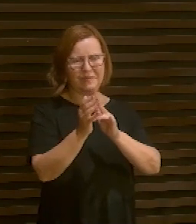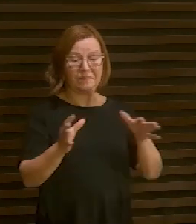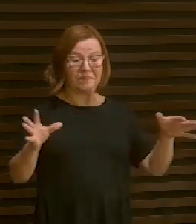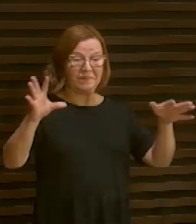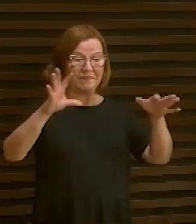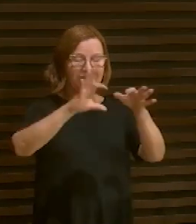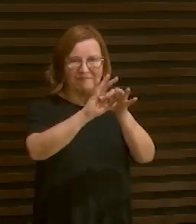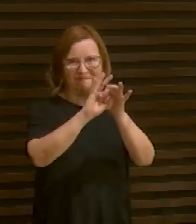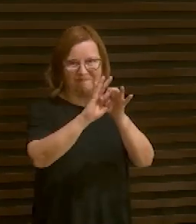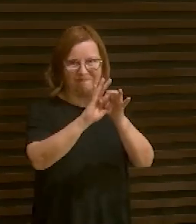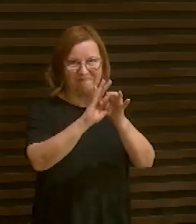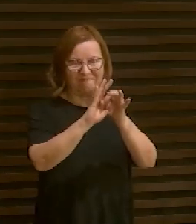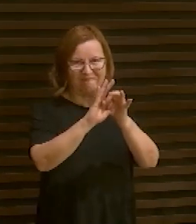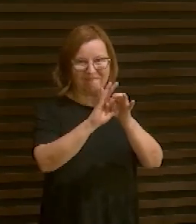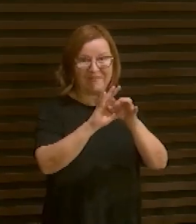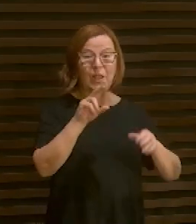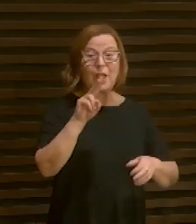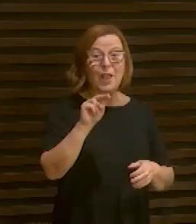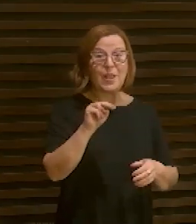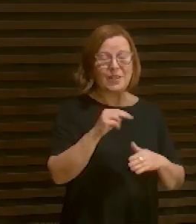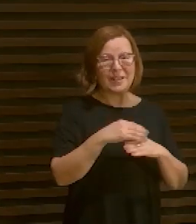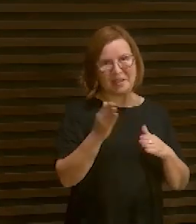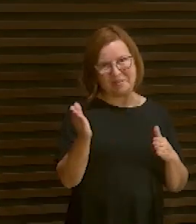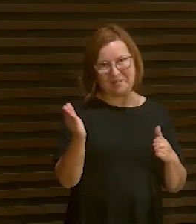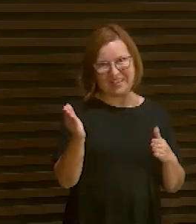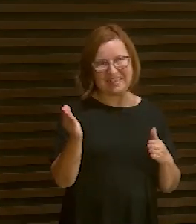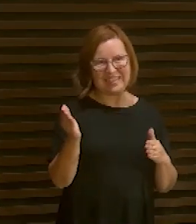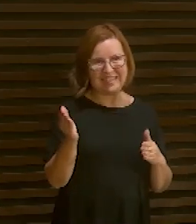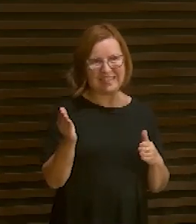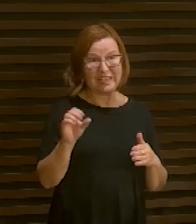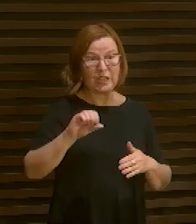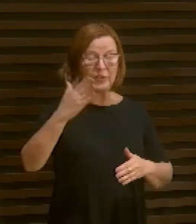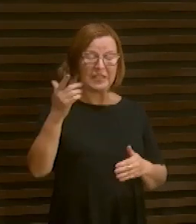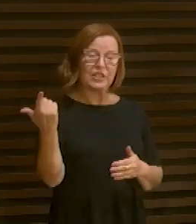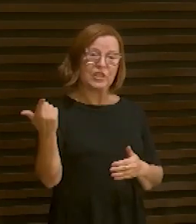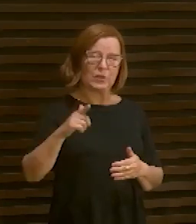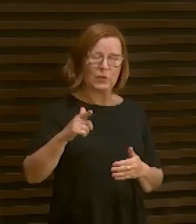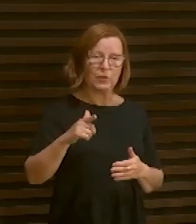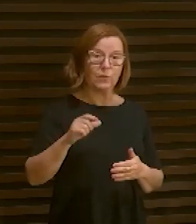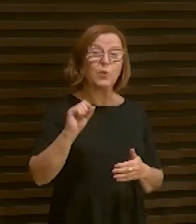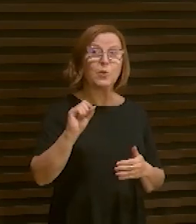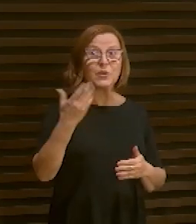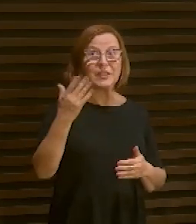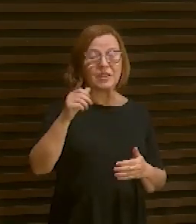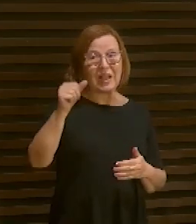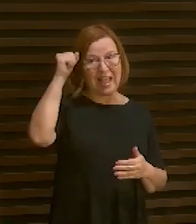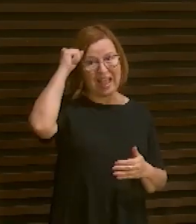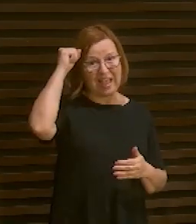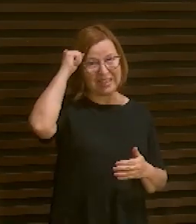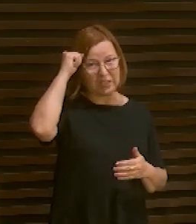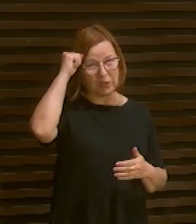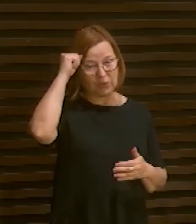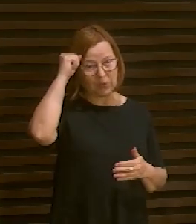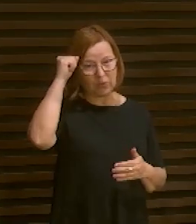inseparável. Nunca mais vai acontecer o que aconteceu com Adão e Deus no Jardim do Éden,